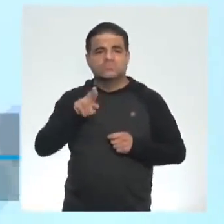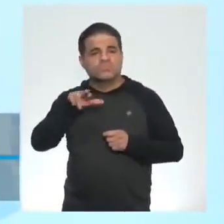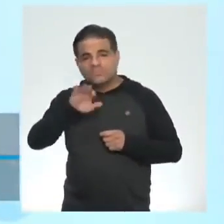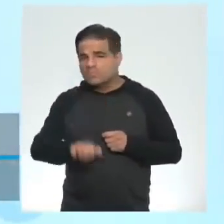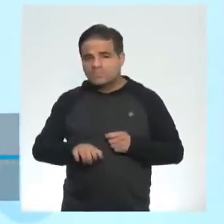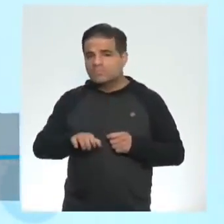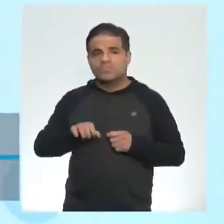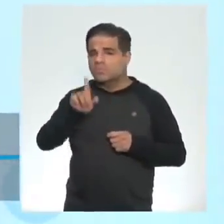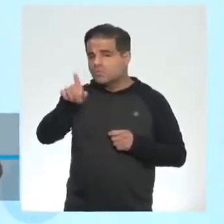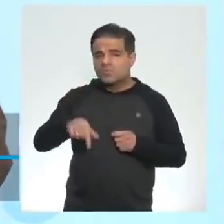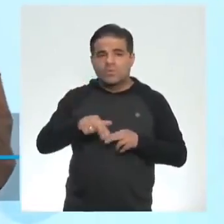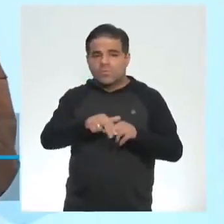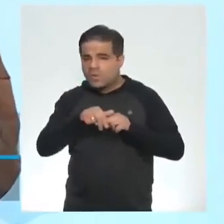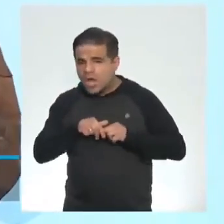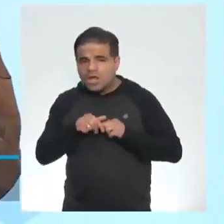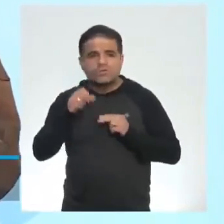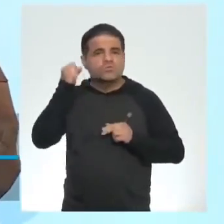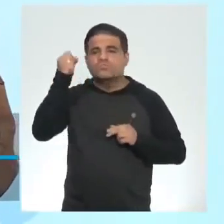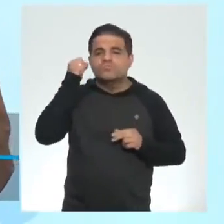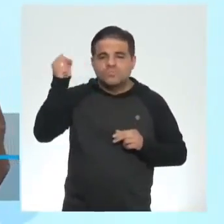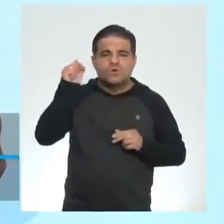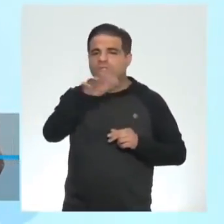não foi tanto pelo poder